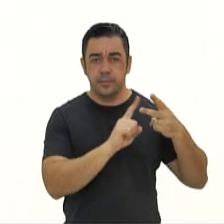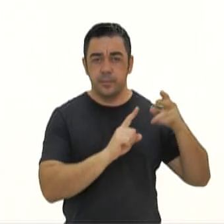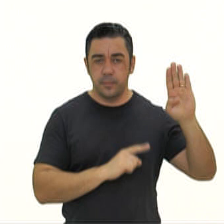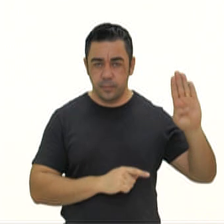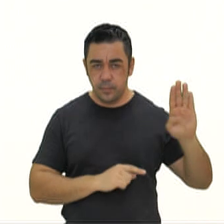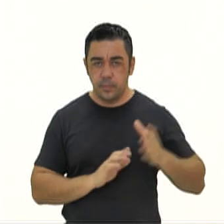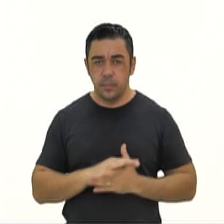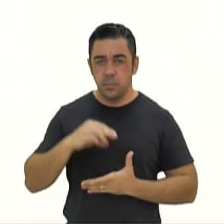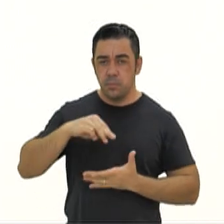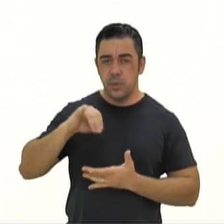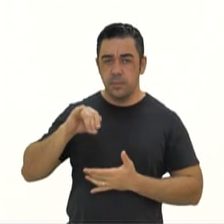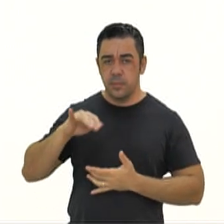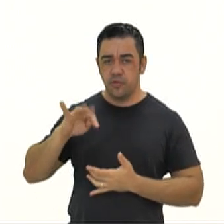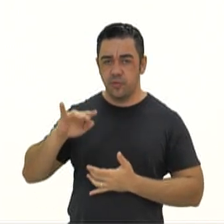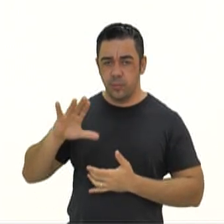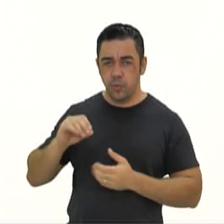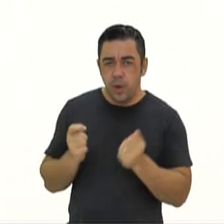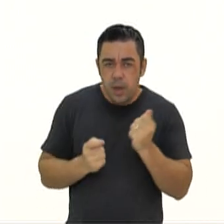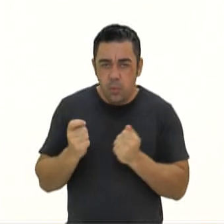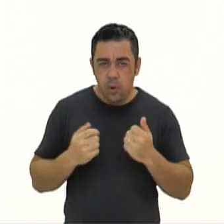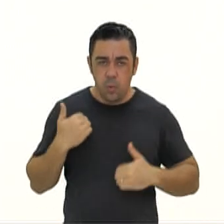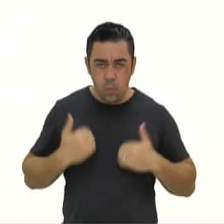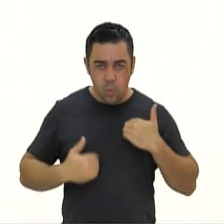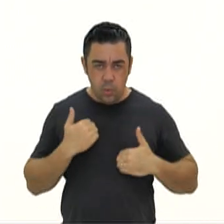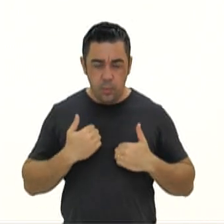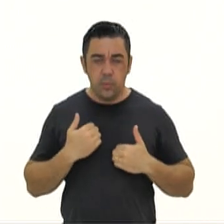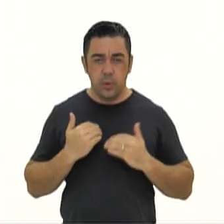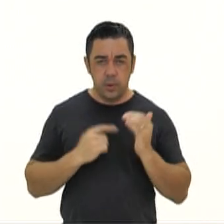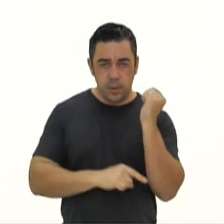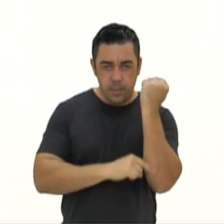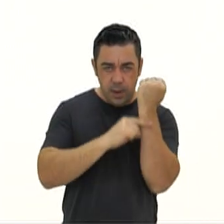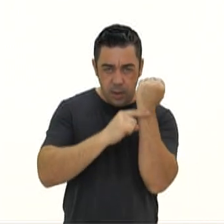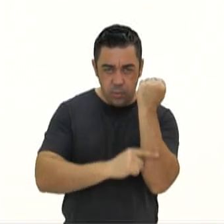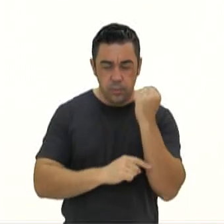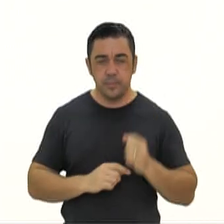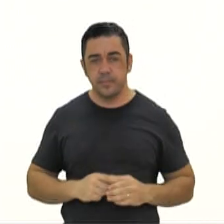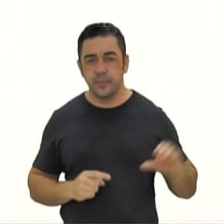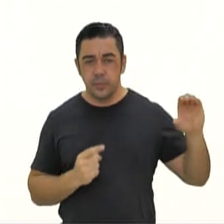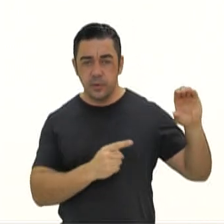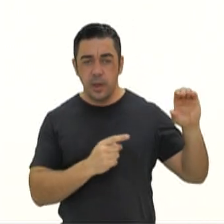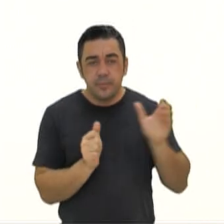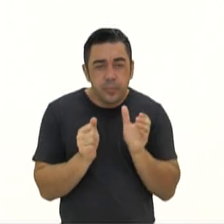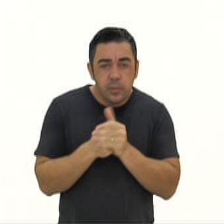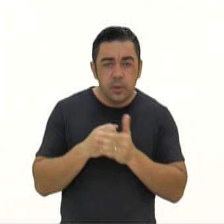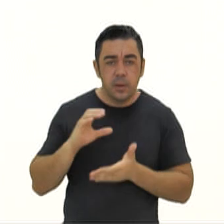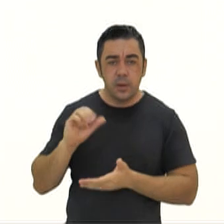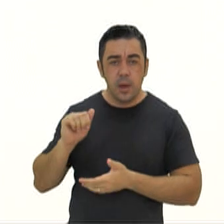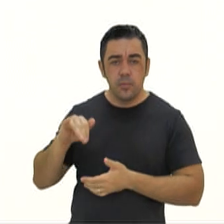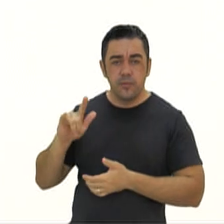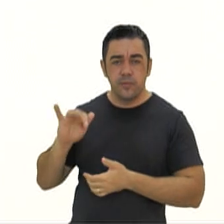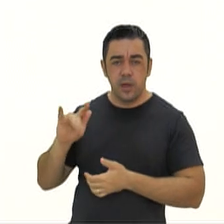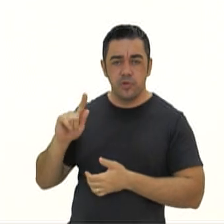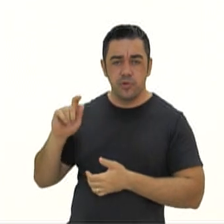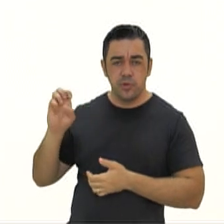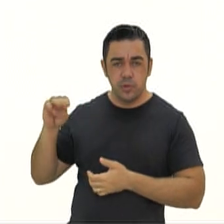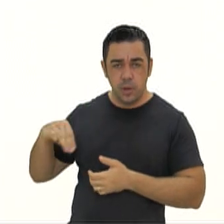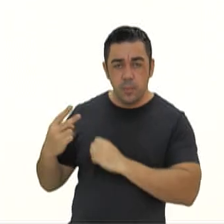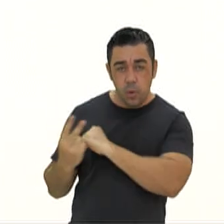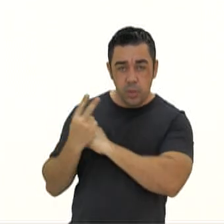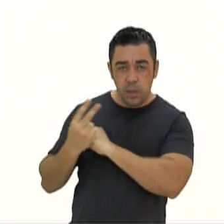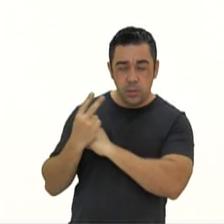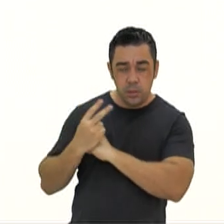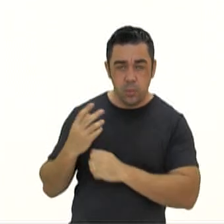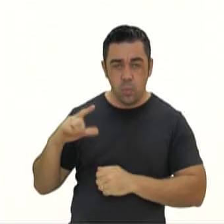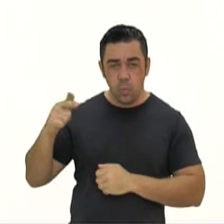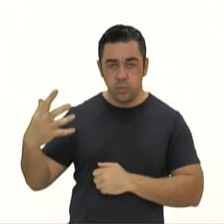B. Mimetismo e regular a temperatura corporal. C. Camuflagem e proteger contra predadores.